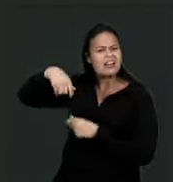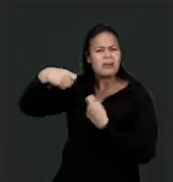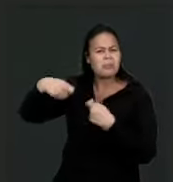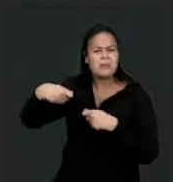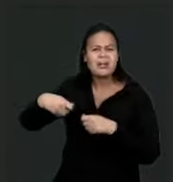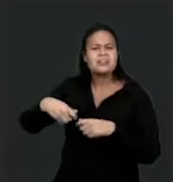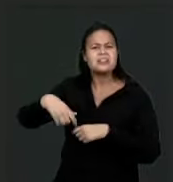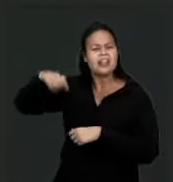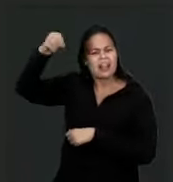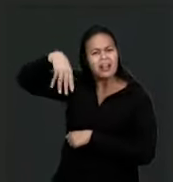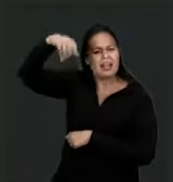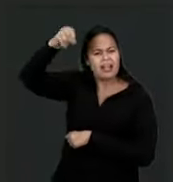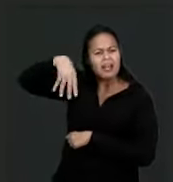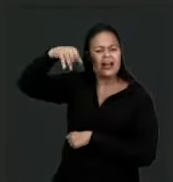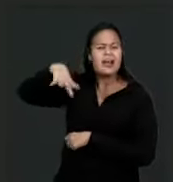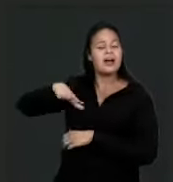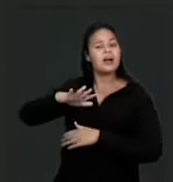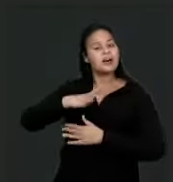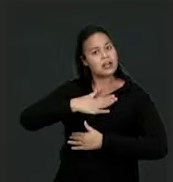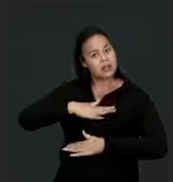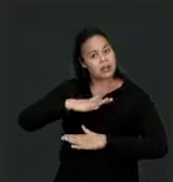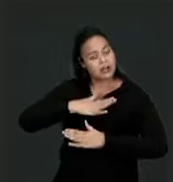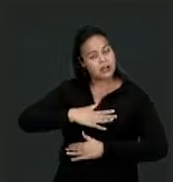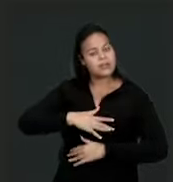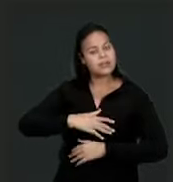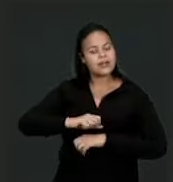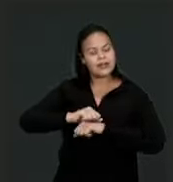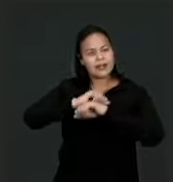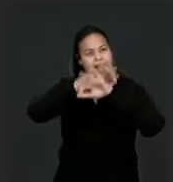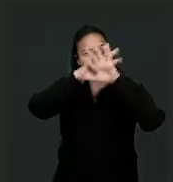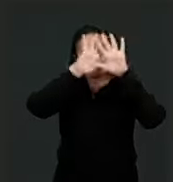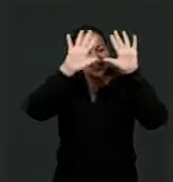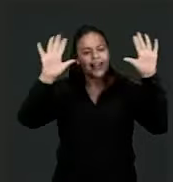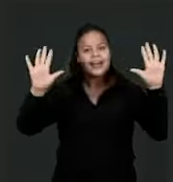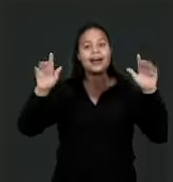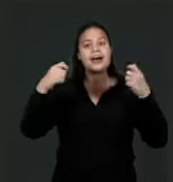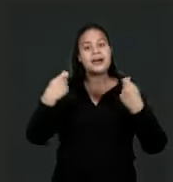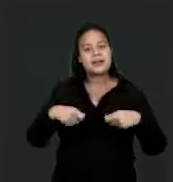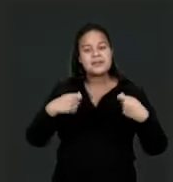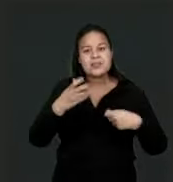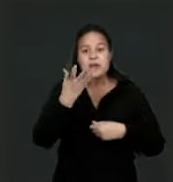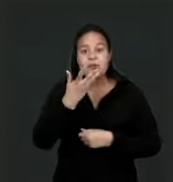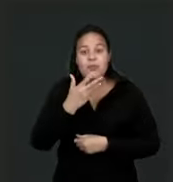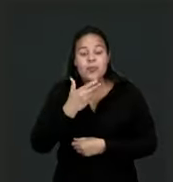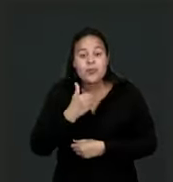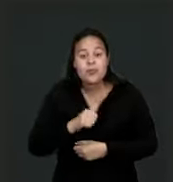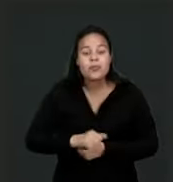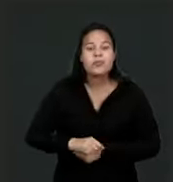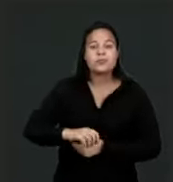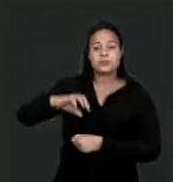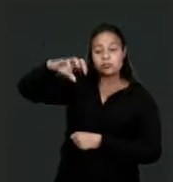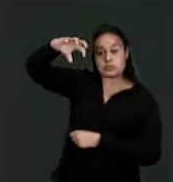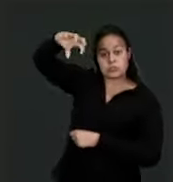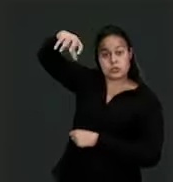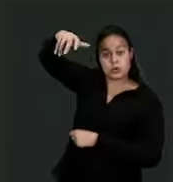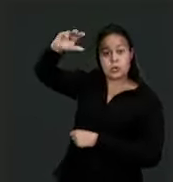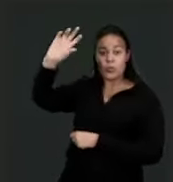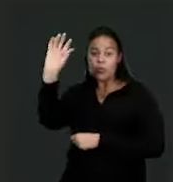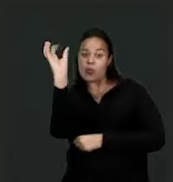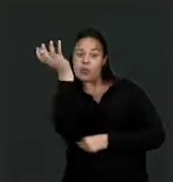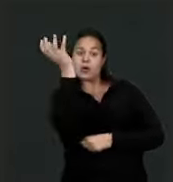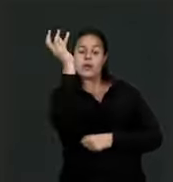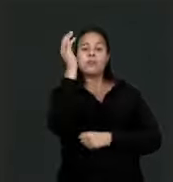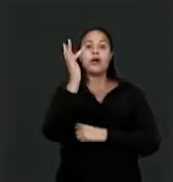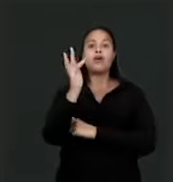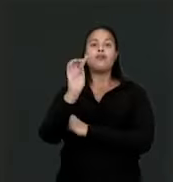Adote cores claras nos ambientes. Use lâmpadas fluorescentes ou de